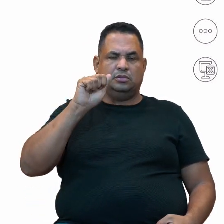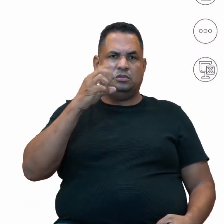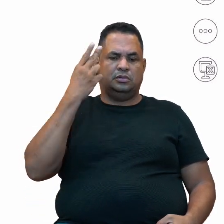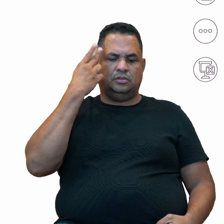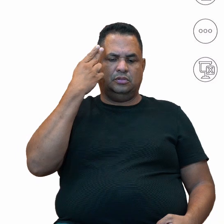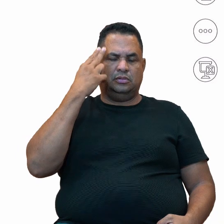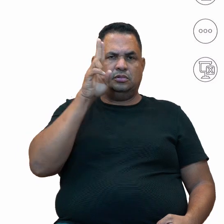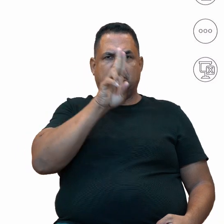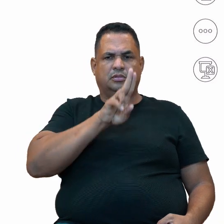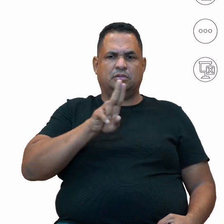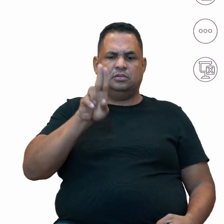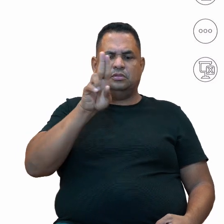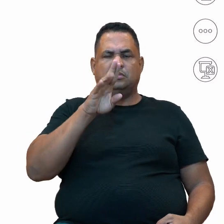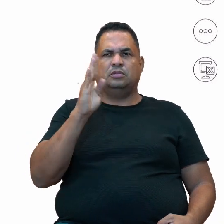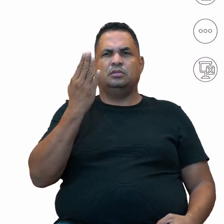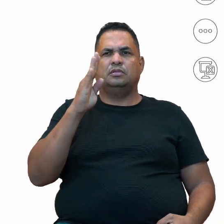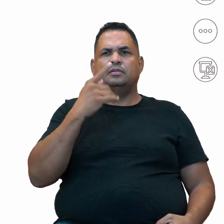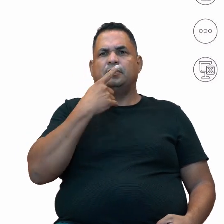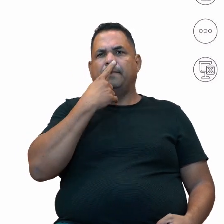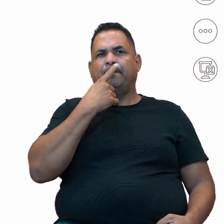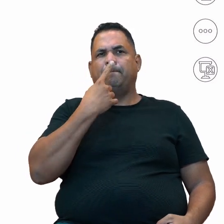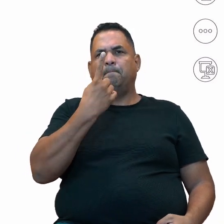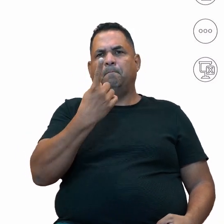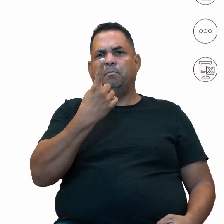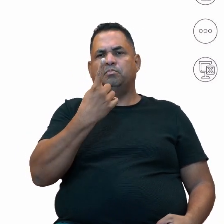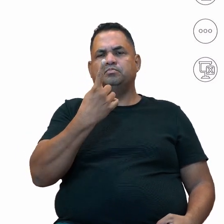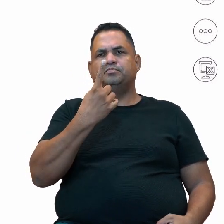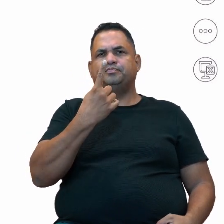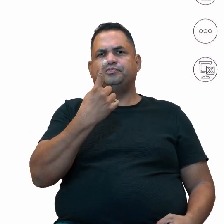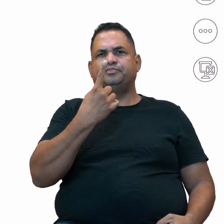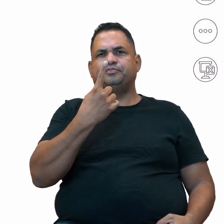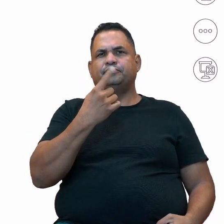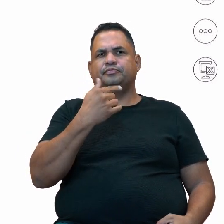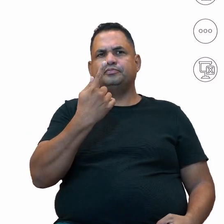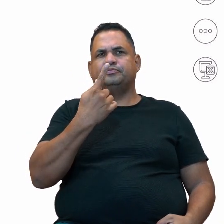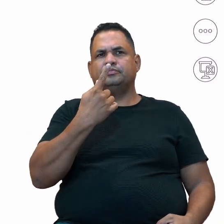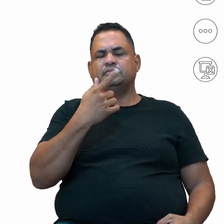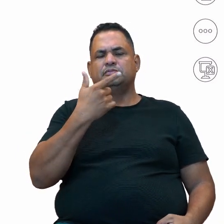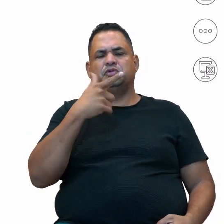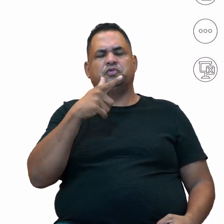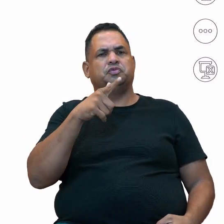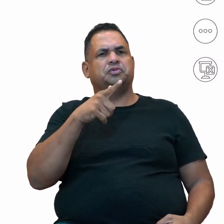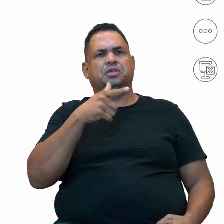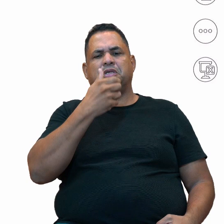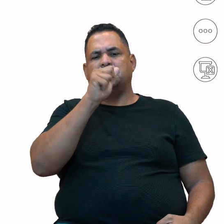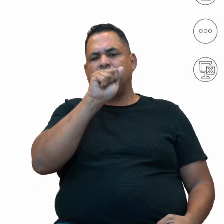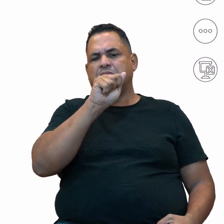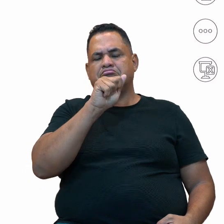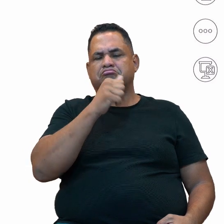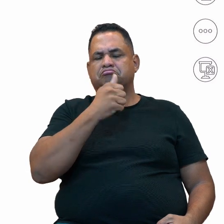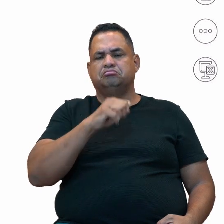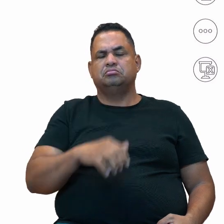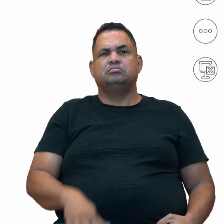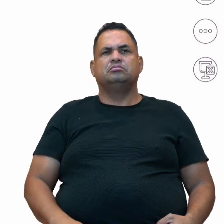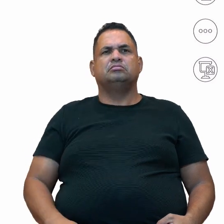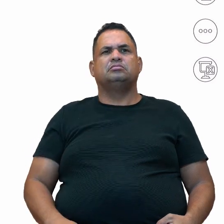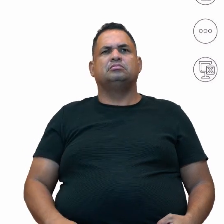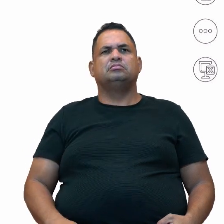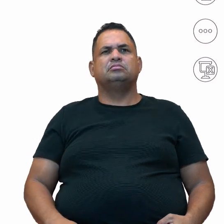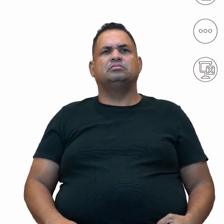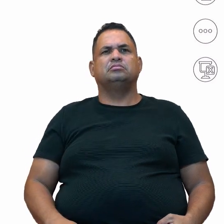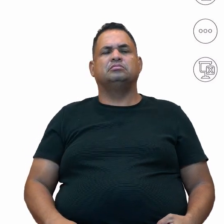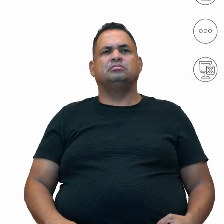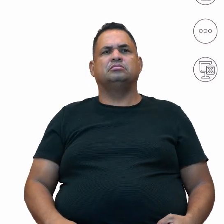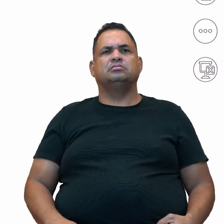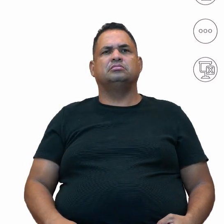na biologia, né, esse prefixo, como uma questão de ausência ou de negação, né? Então, aqui no caso,